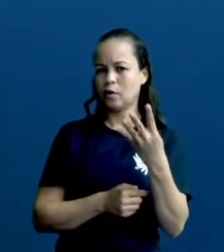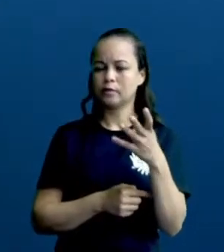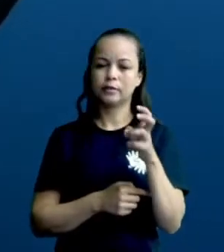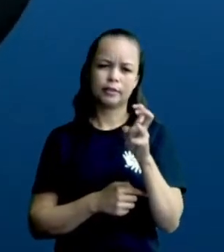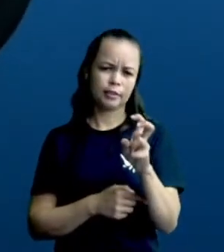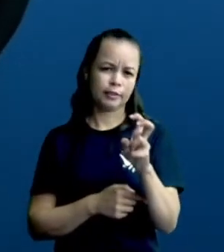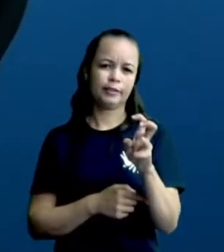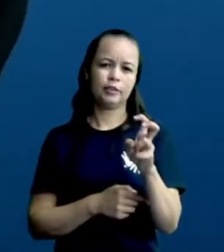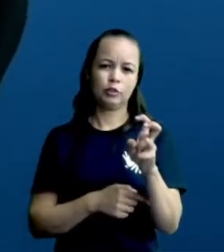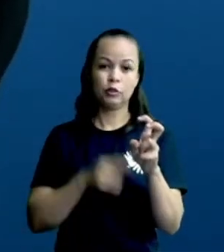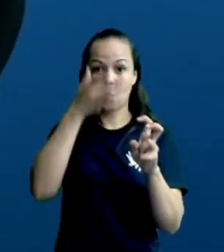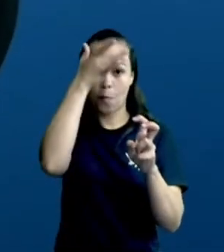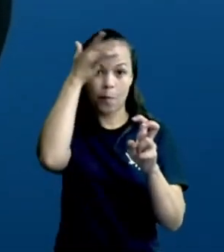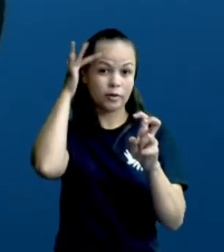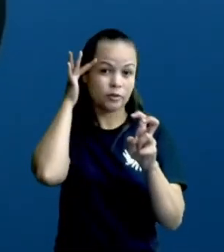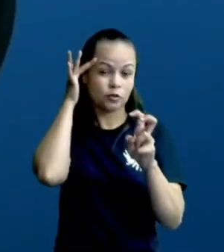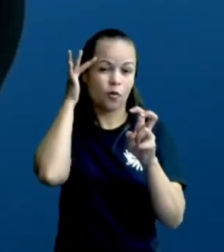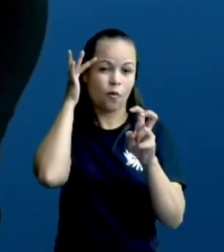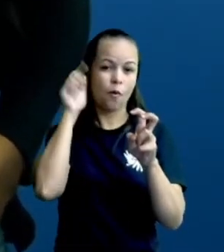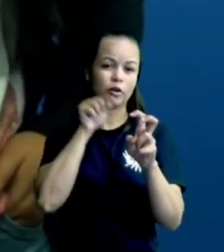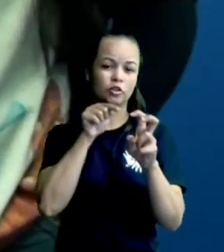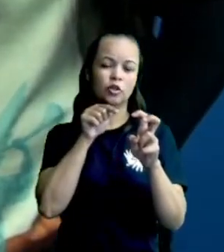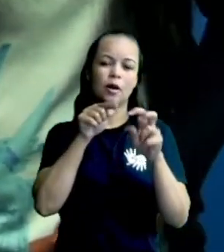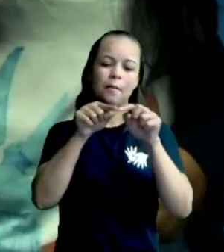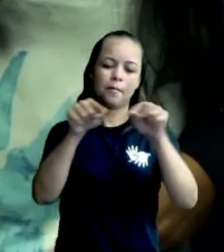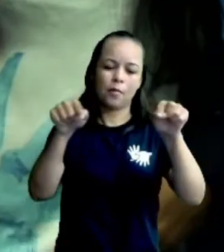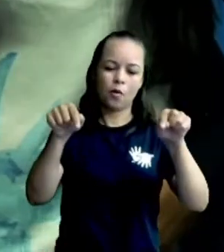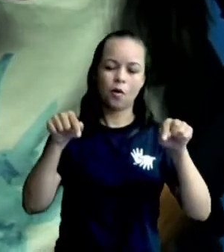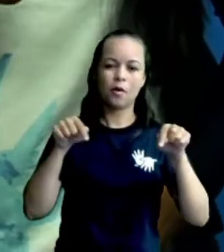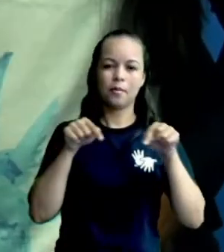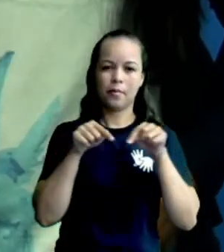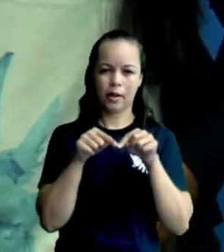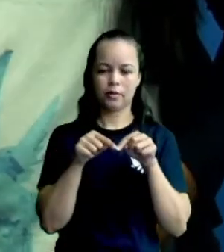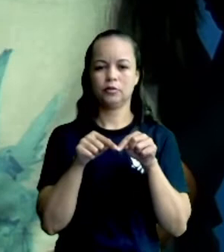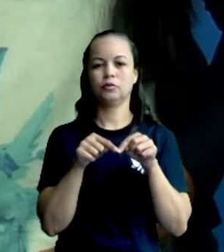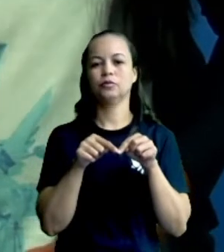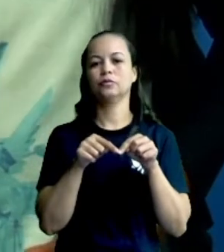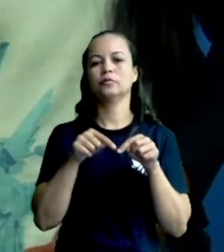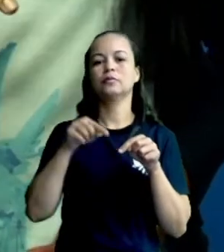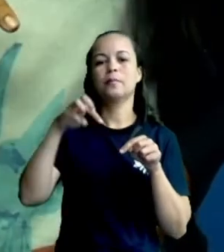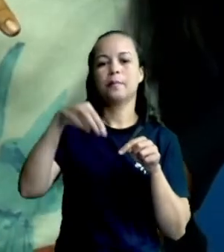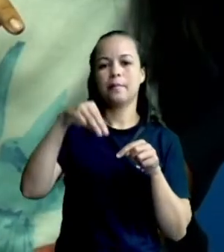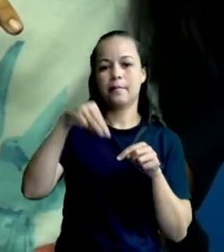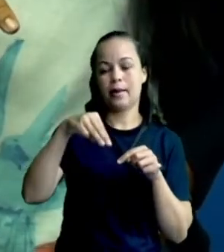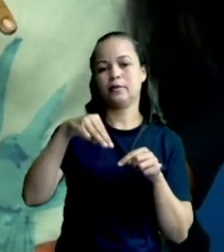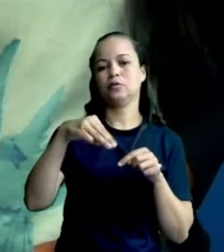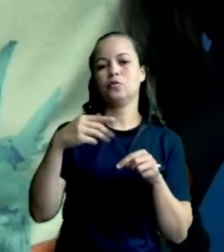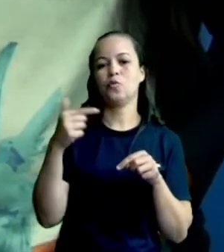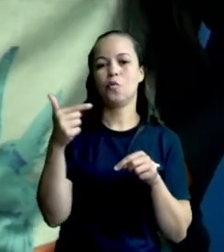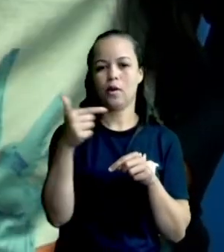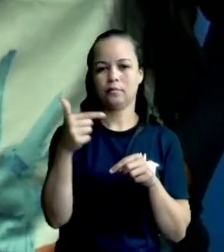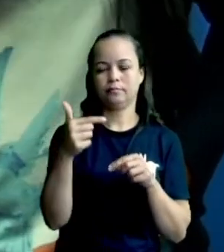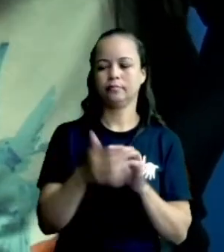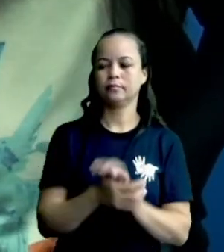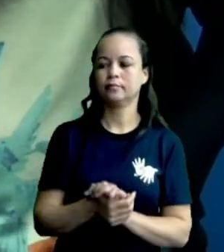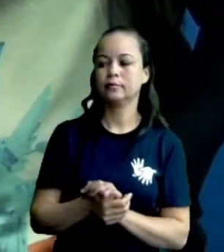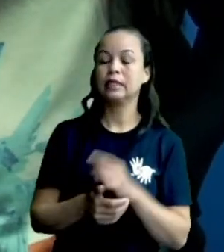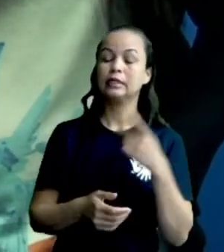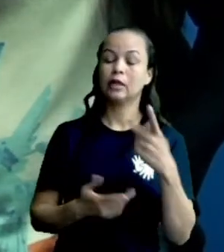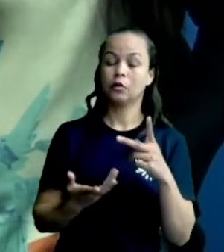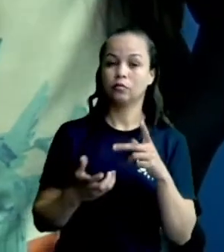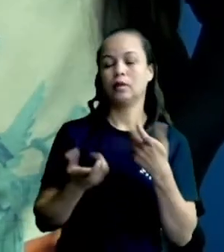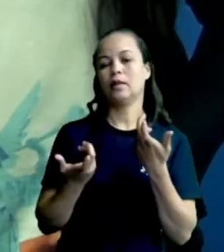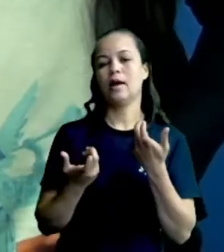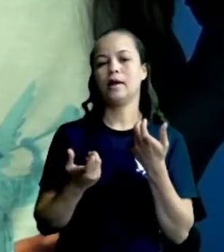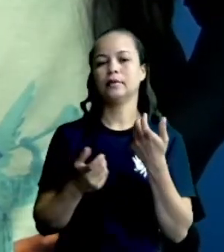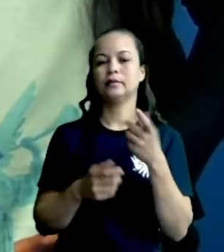5. 5 pessoas por metro quadrado. Então, na densidade demográfica, acontece